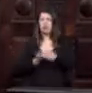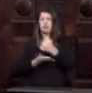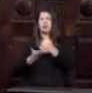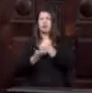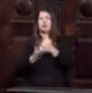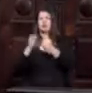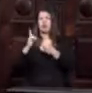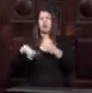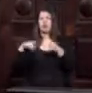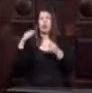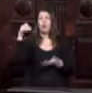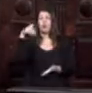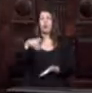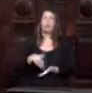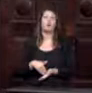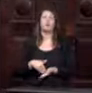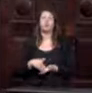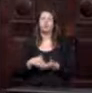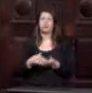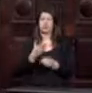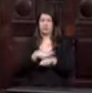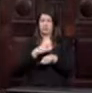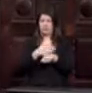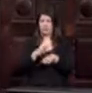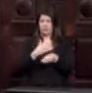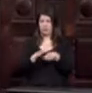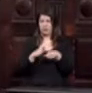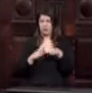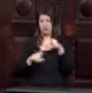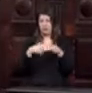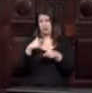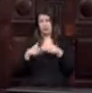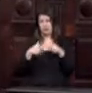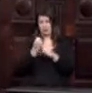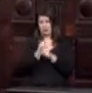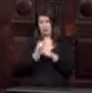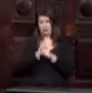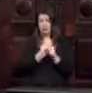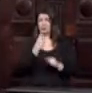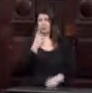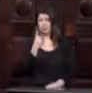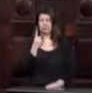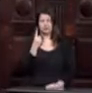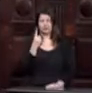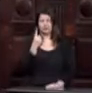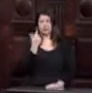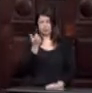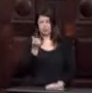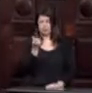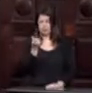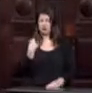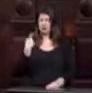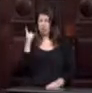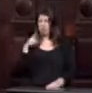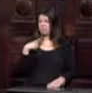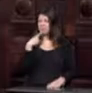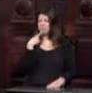justamente o último exercício 16, que é um exercício fiscal mais próximo do real,